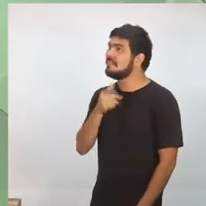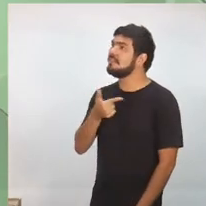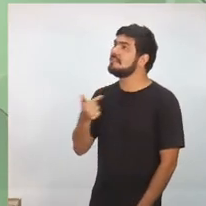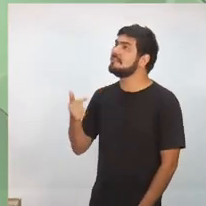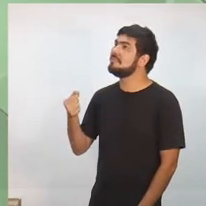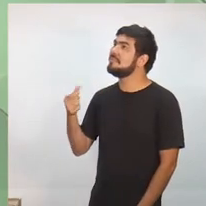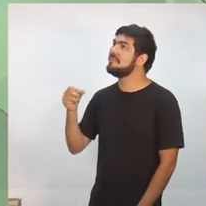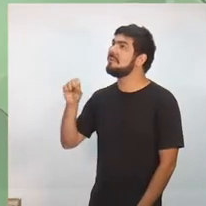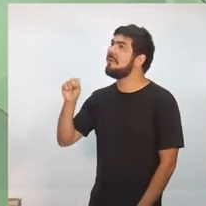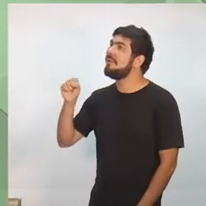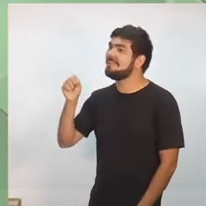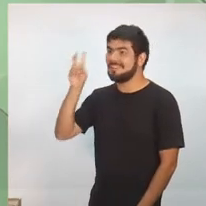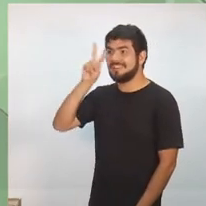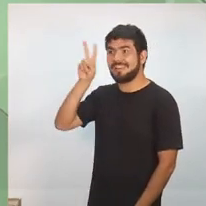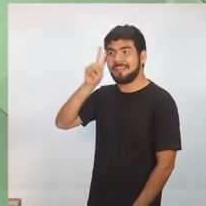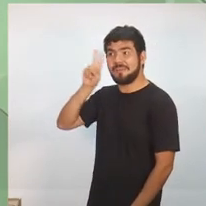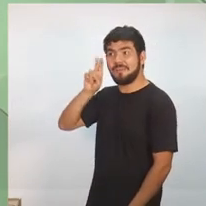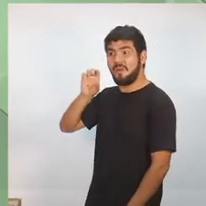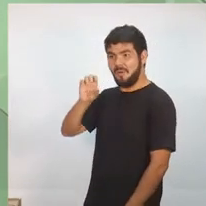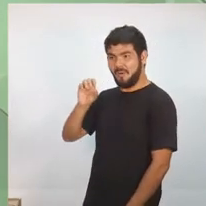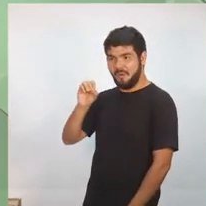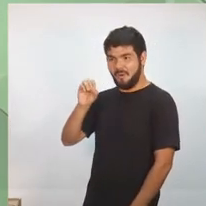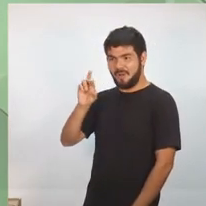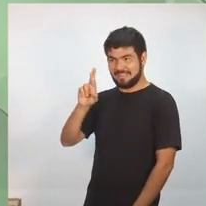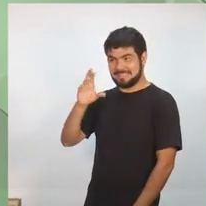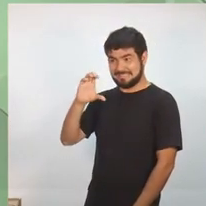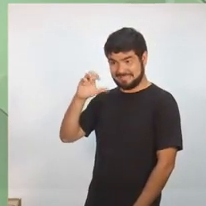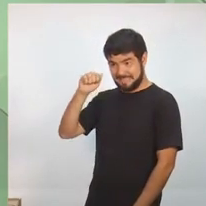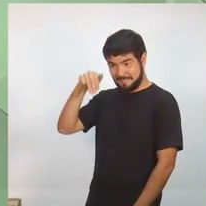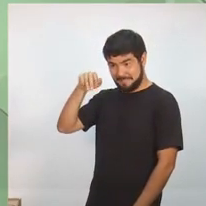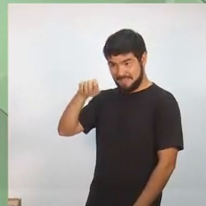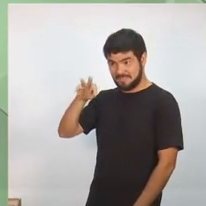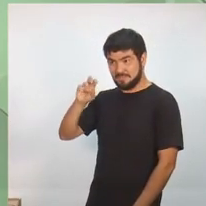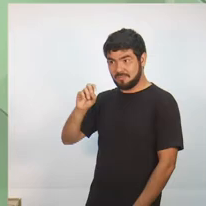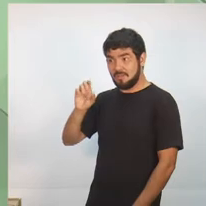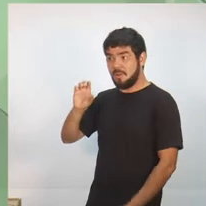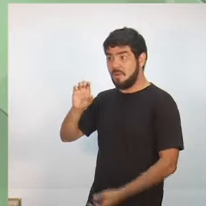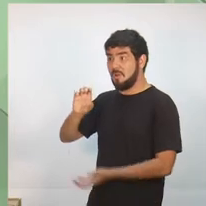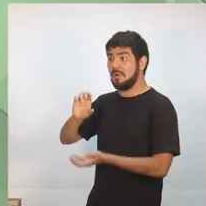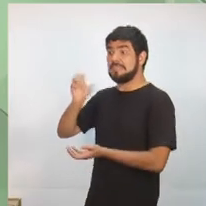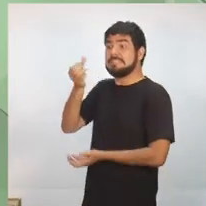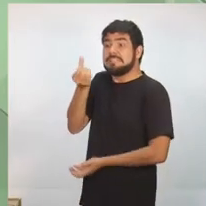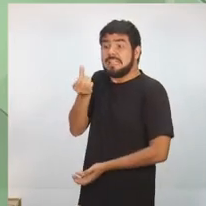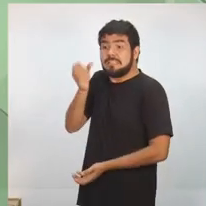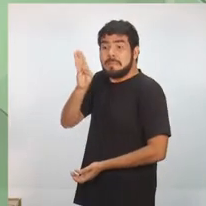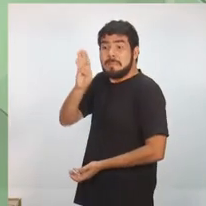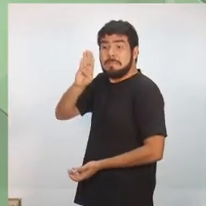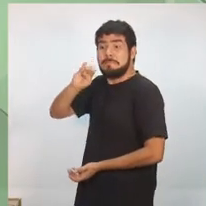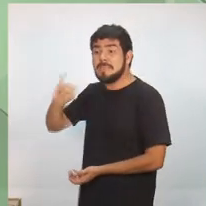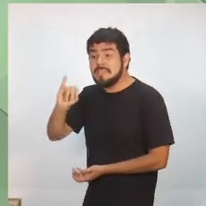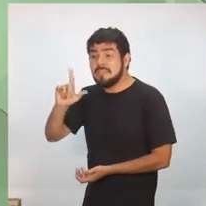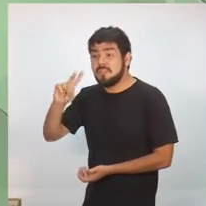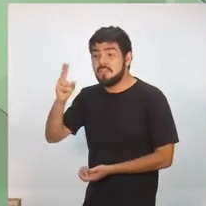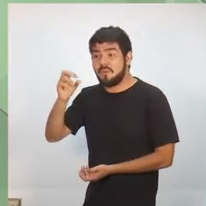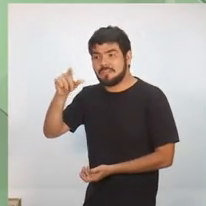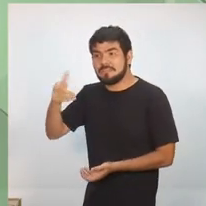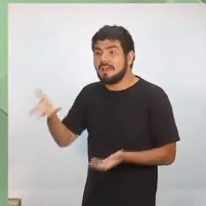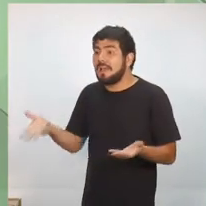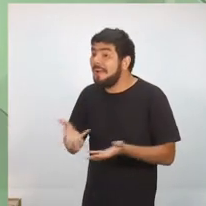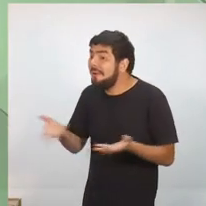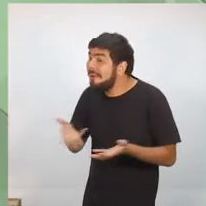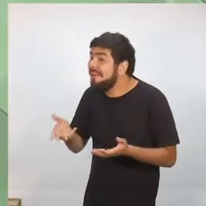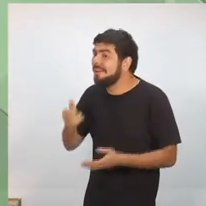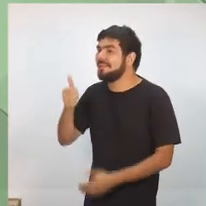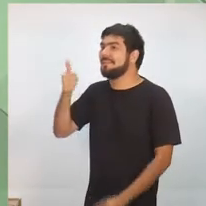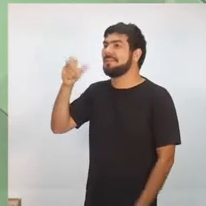do Estado era de 6 bilhões de reais. Para esse ano, ele está previsto em 15,8 bilhões. O